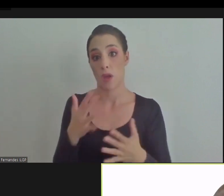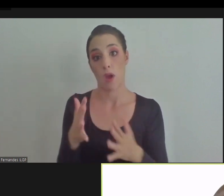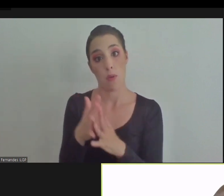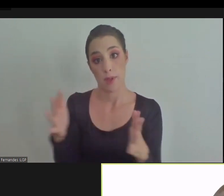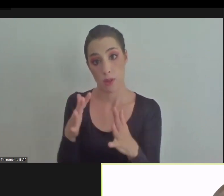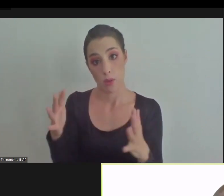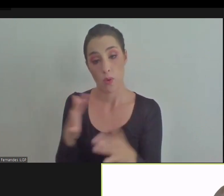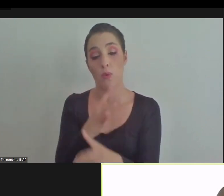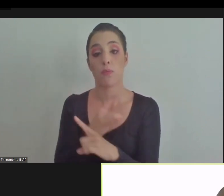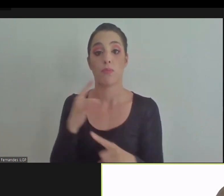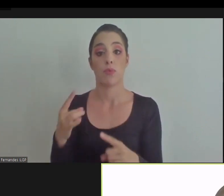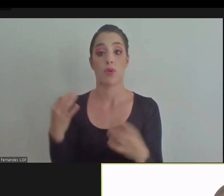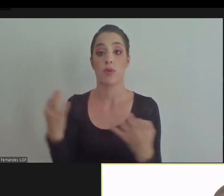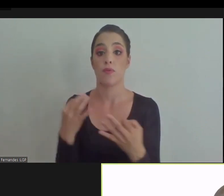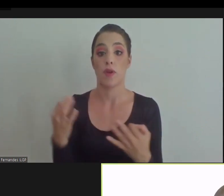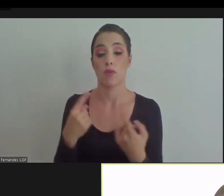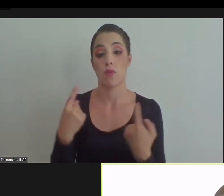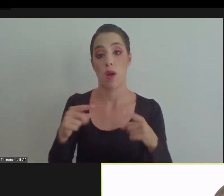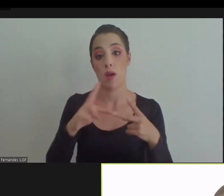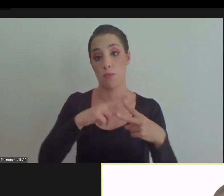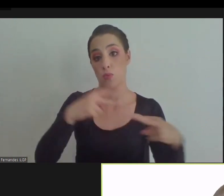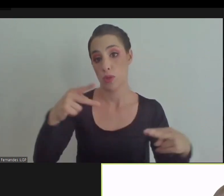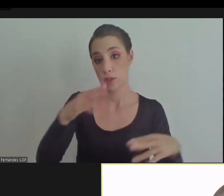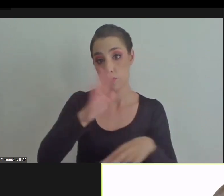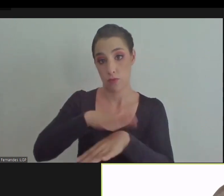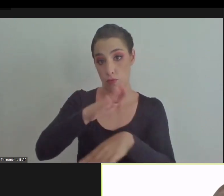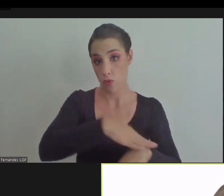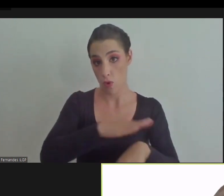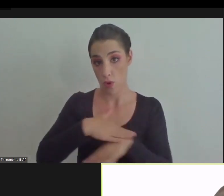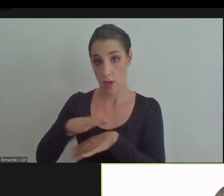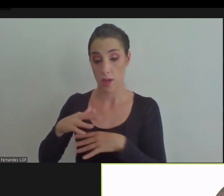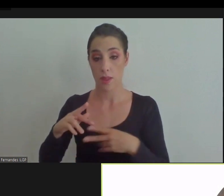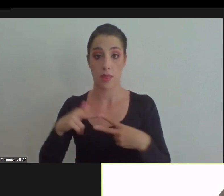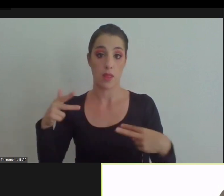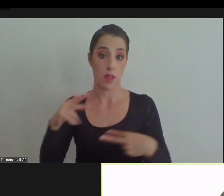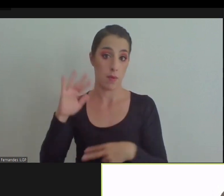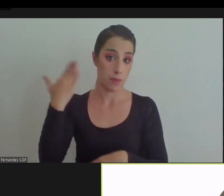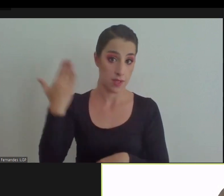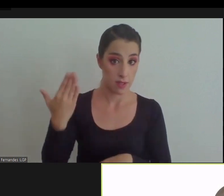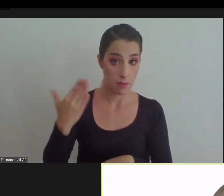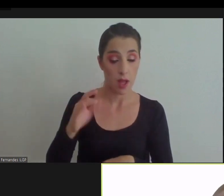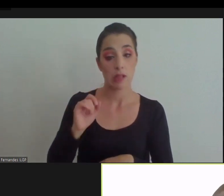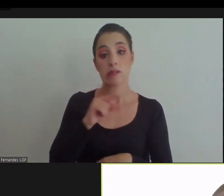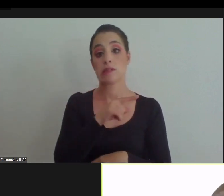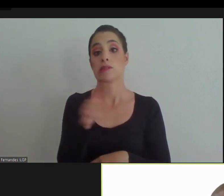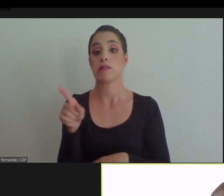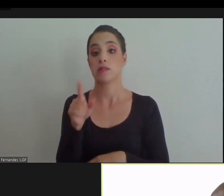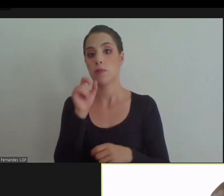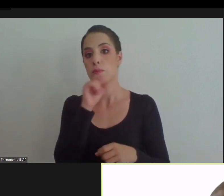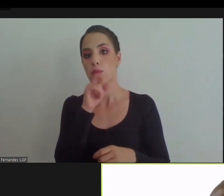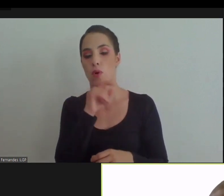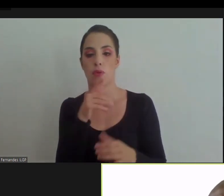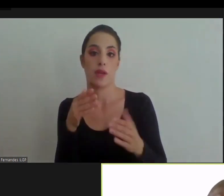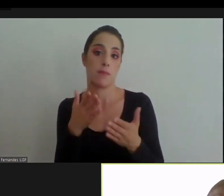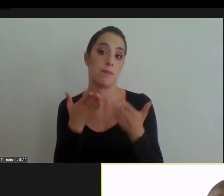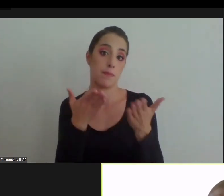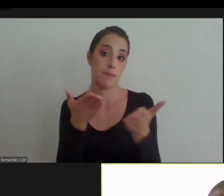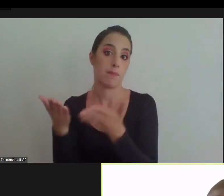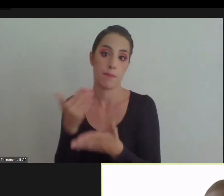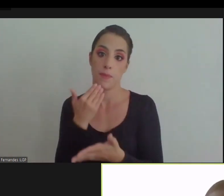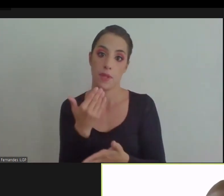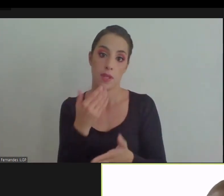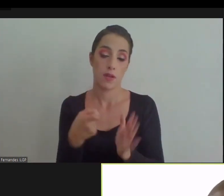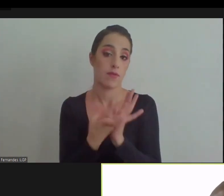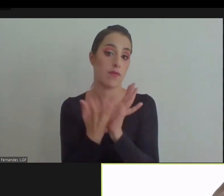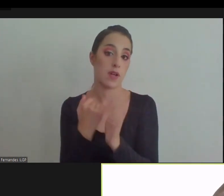porque até munícipes que estejam fora da autarquia já podem solicitar vários serviços virtualmente,